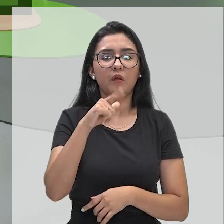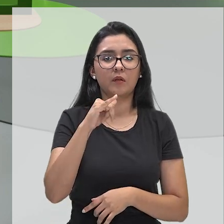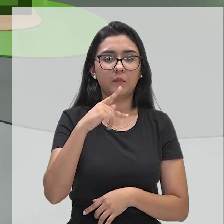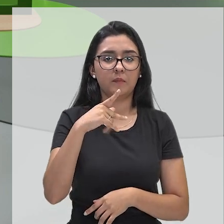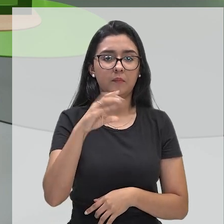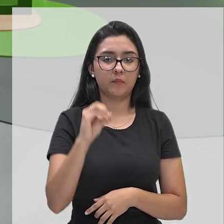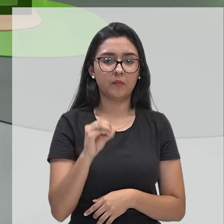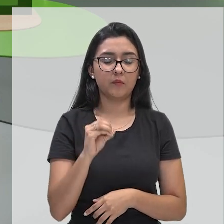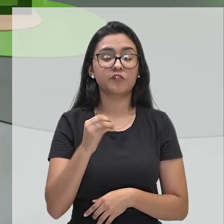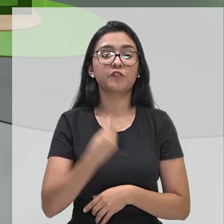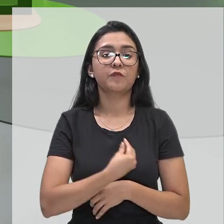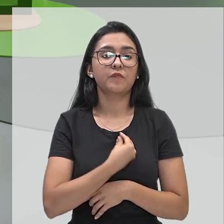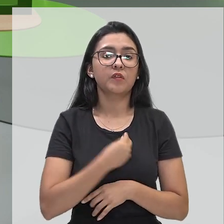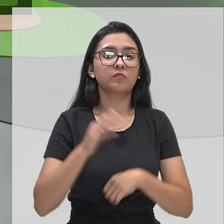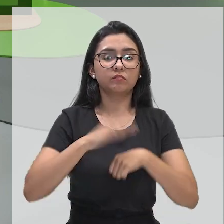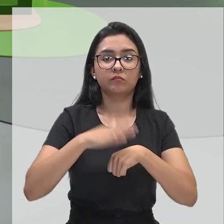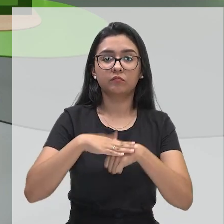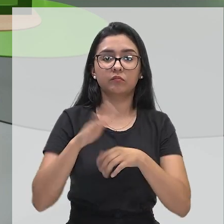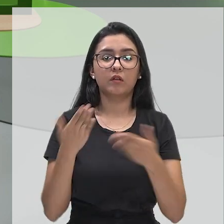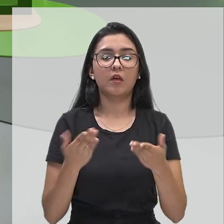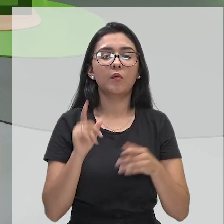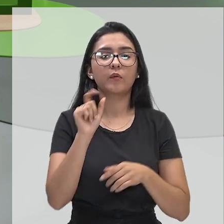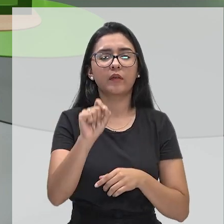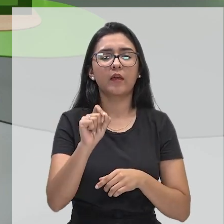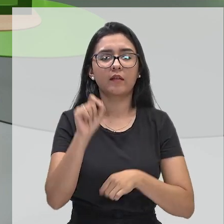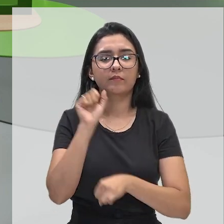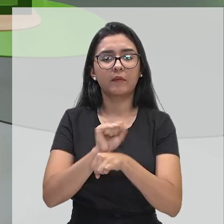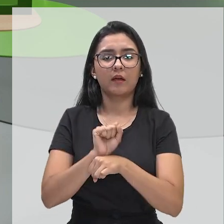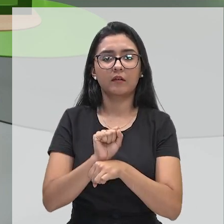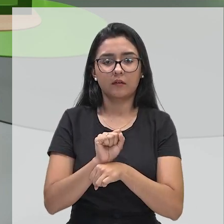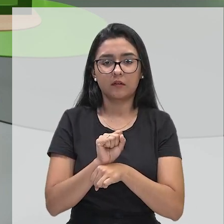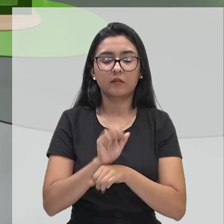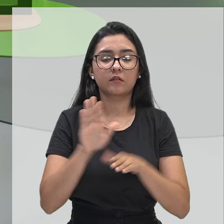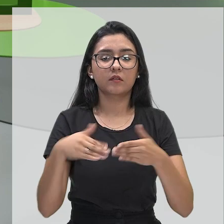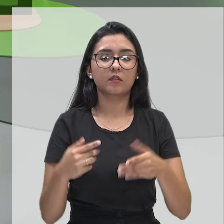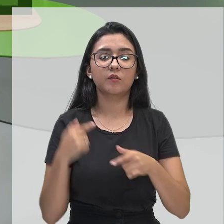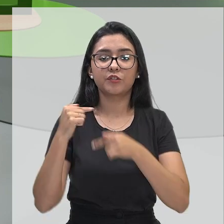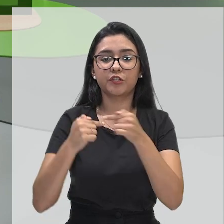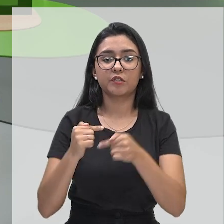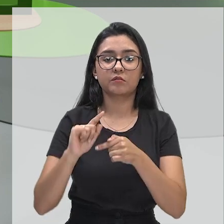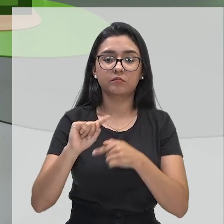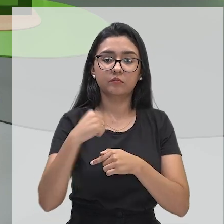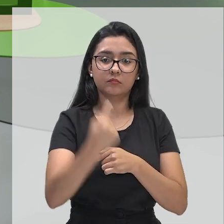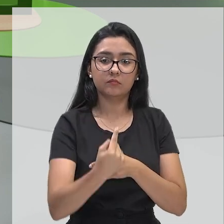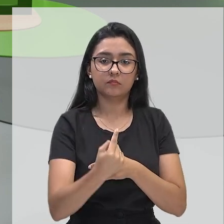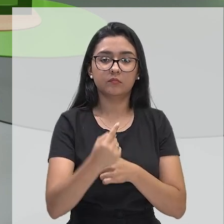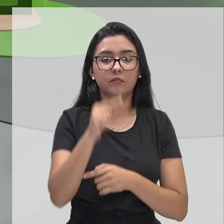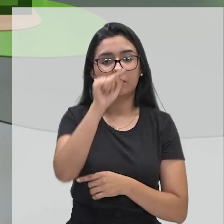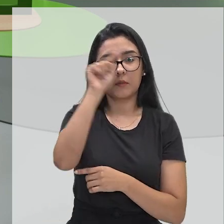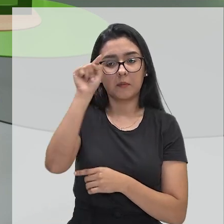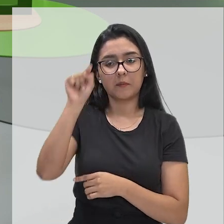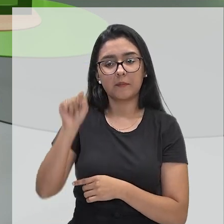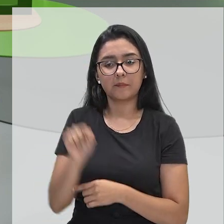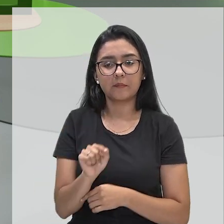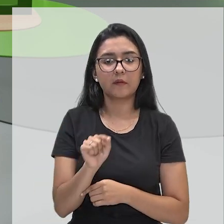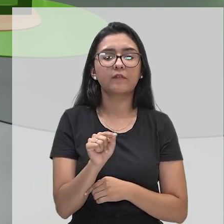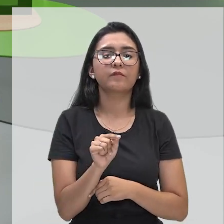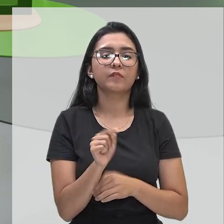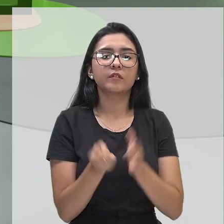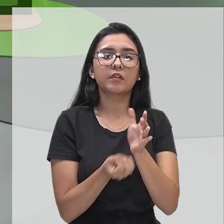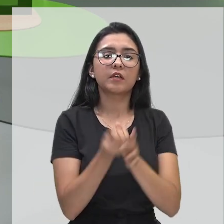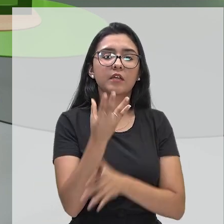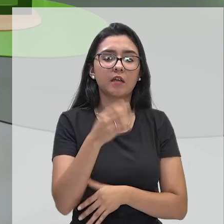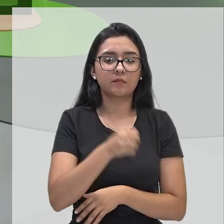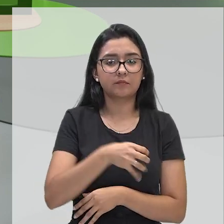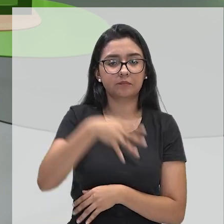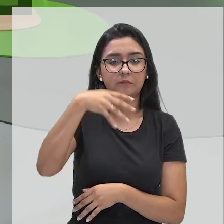ser de vida séssil, ou seja, ele vai permanecer parado. E na geração seguinte, esse pólipo vai formar